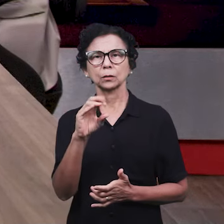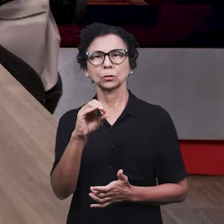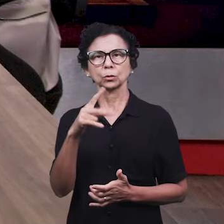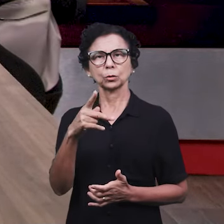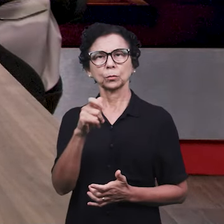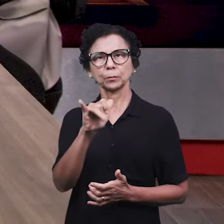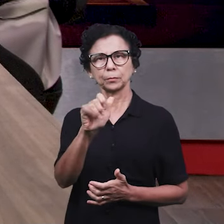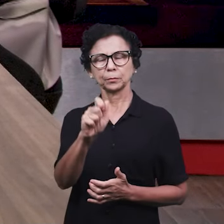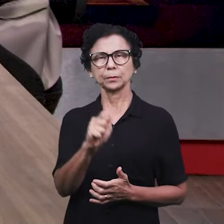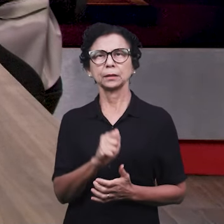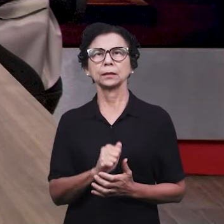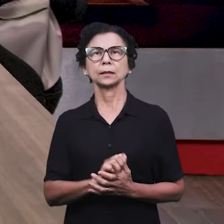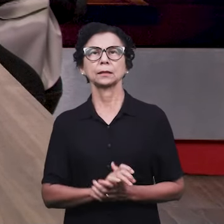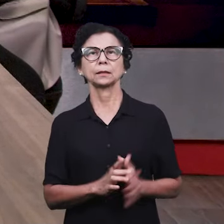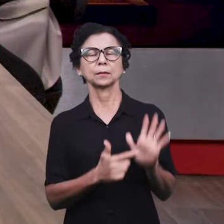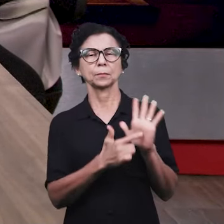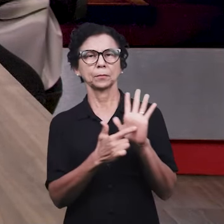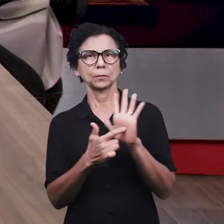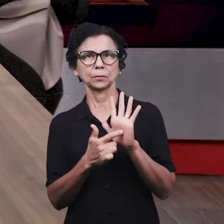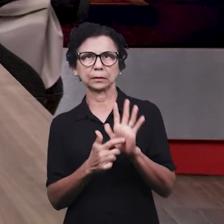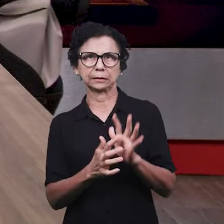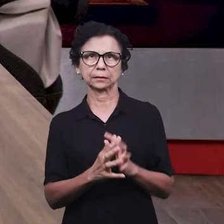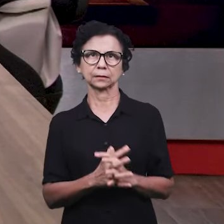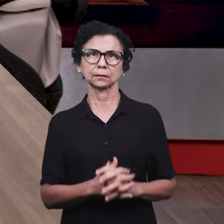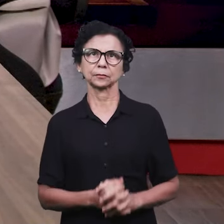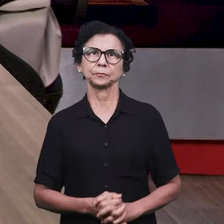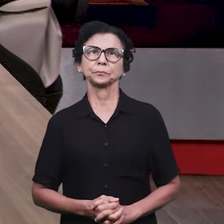Essa lei mostra o seguinte aqui.